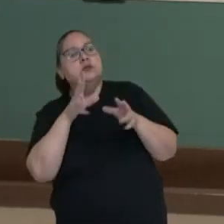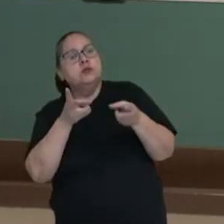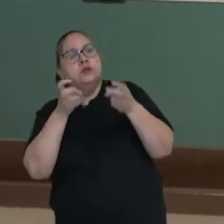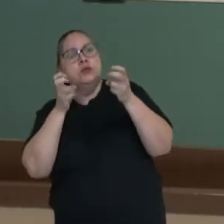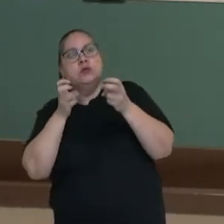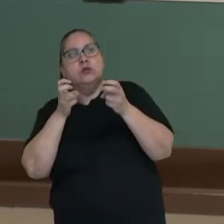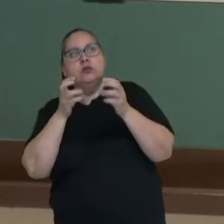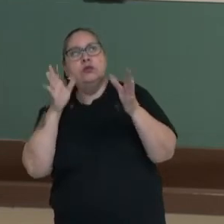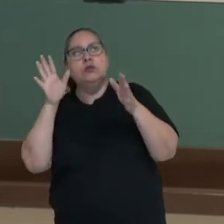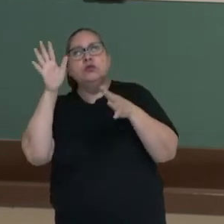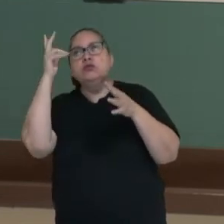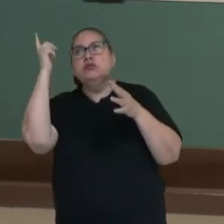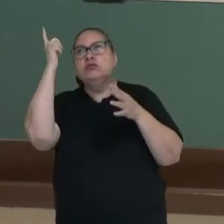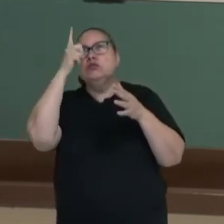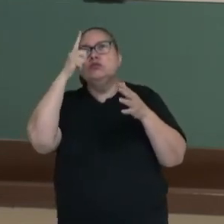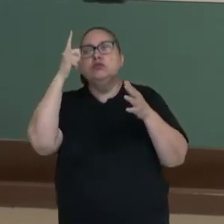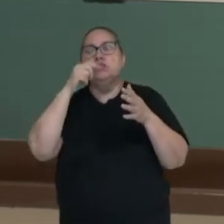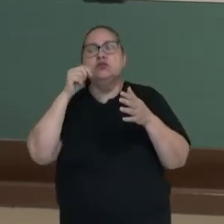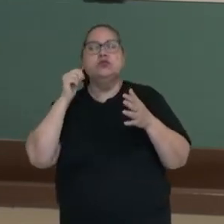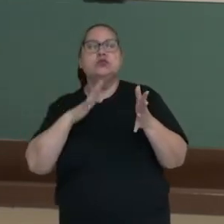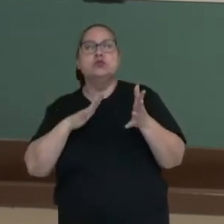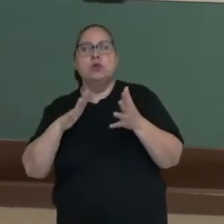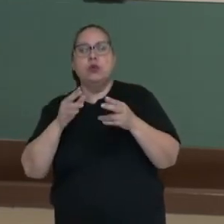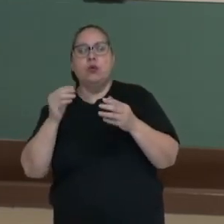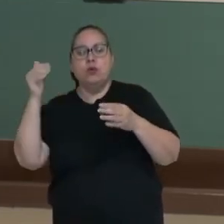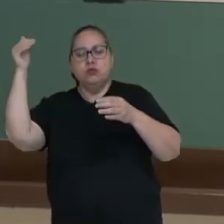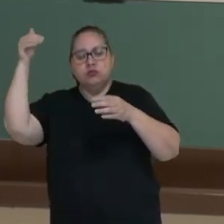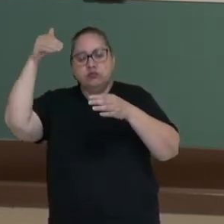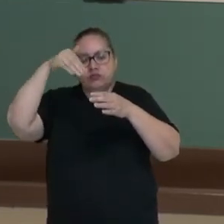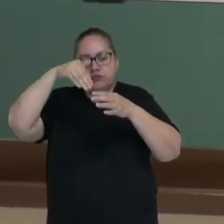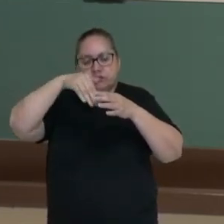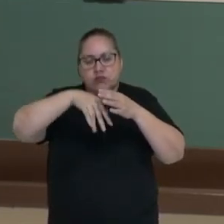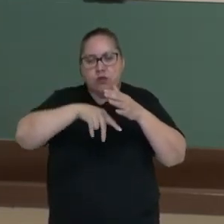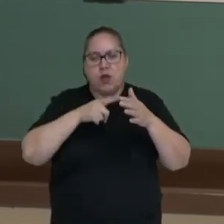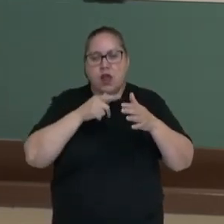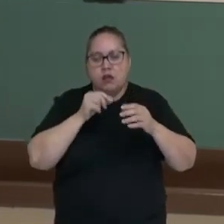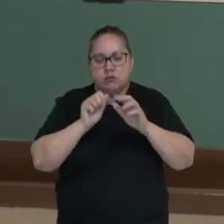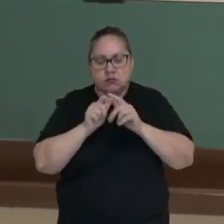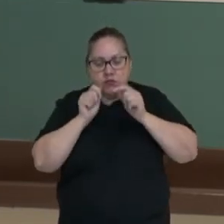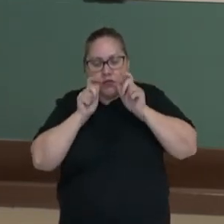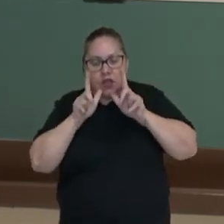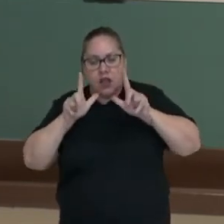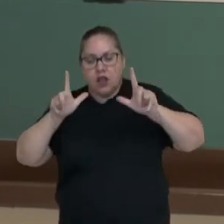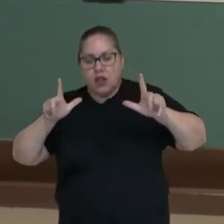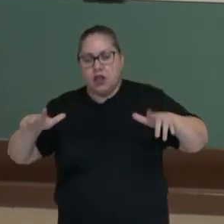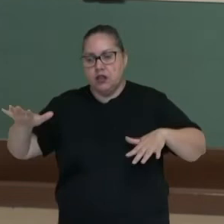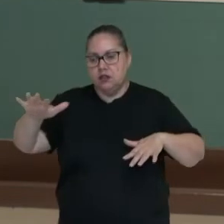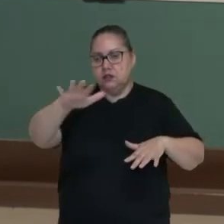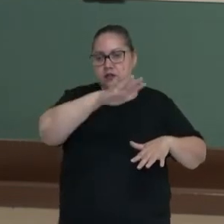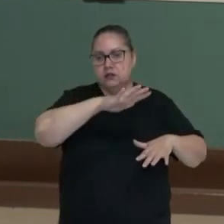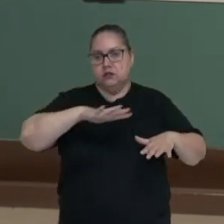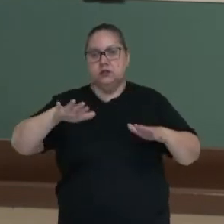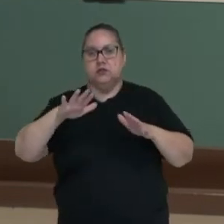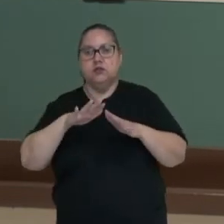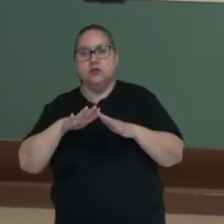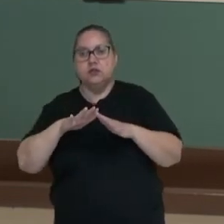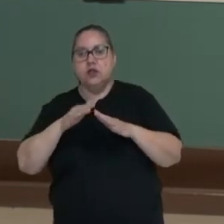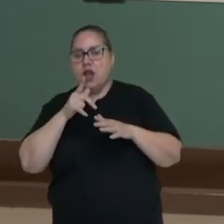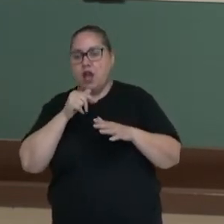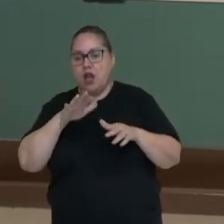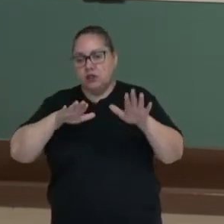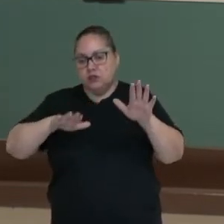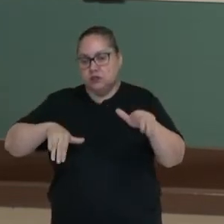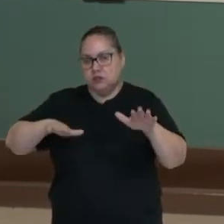como a luminosidade do sol penetra pela água e clareia a superfície? No caso do oceano, com